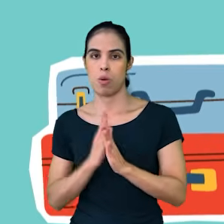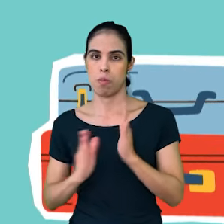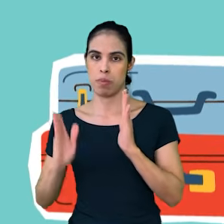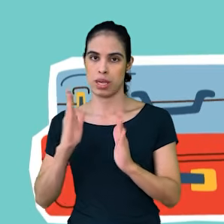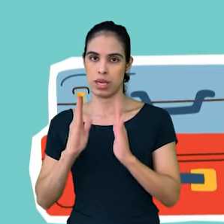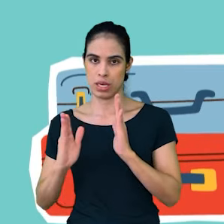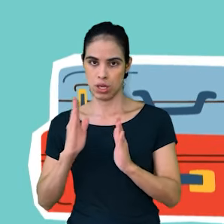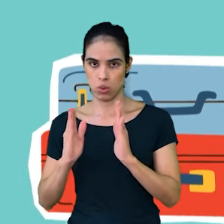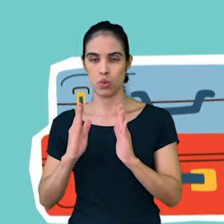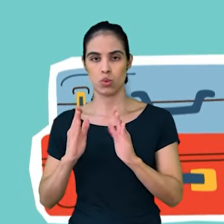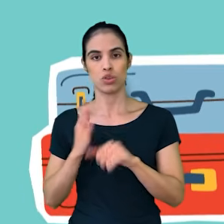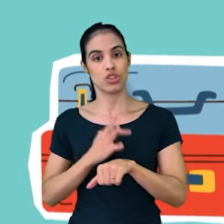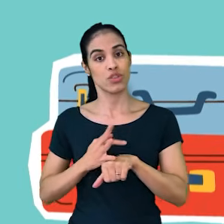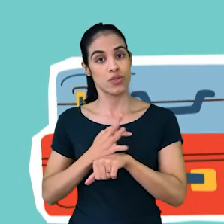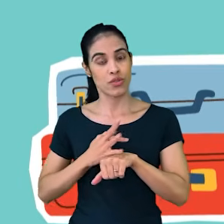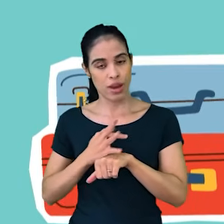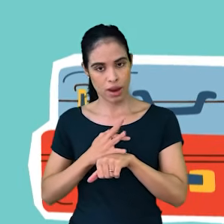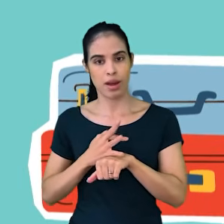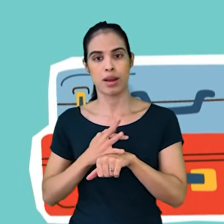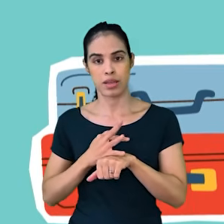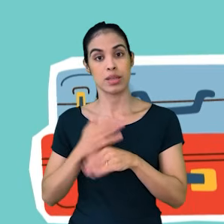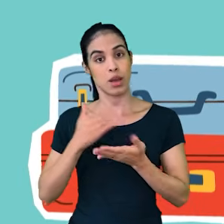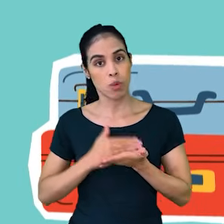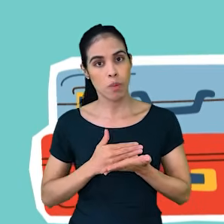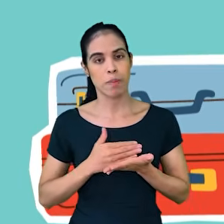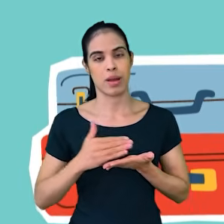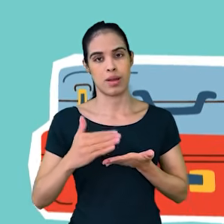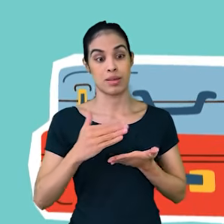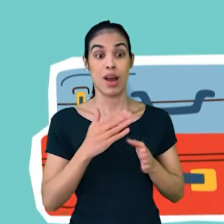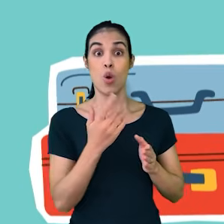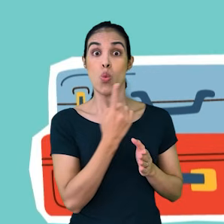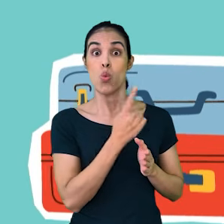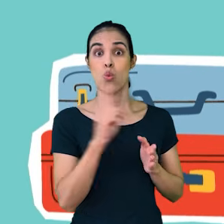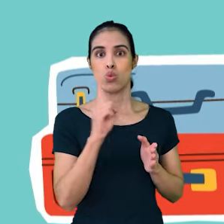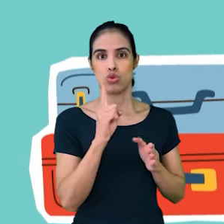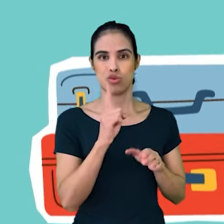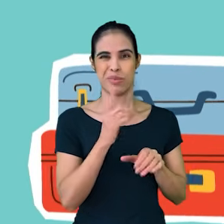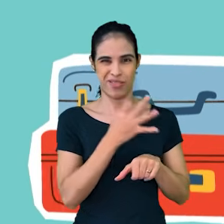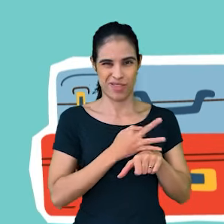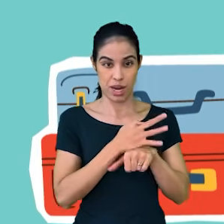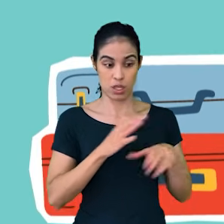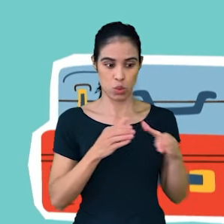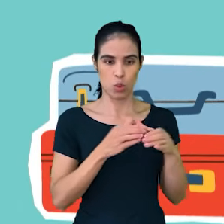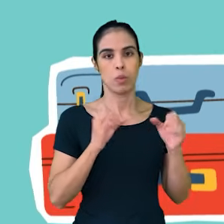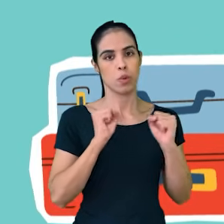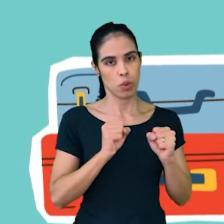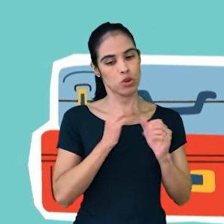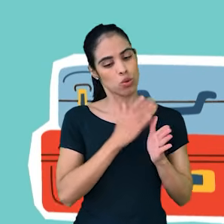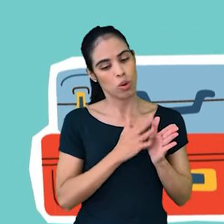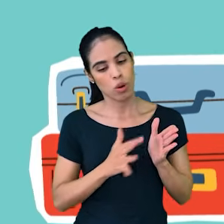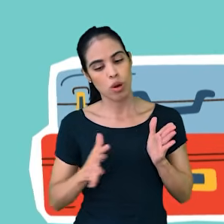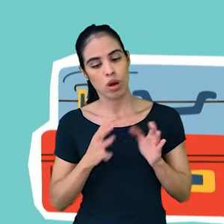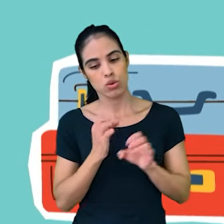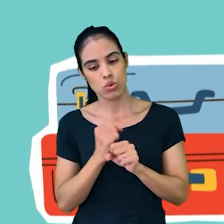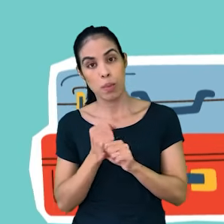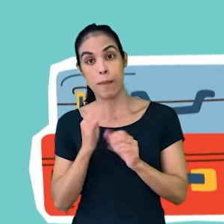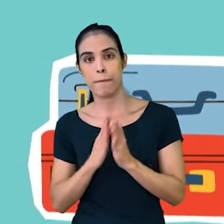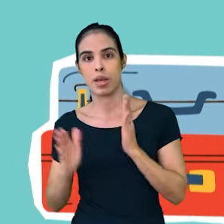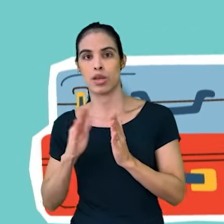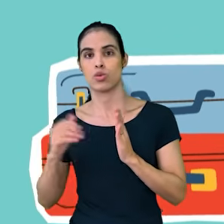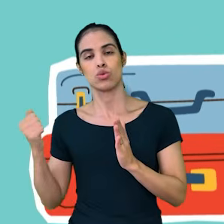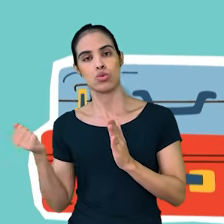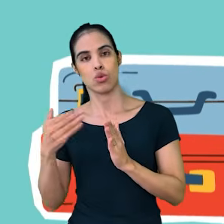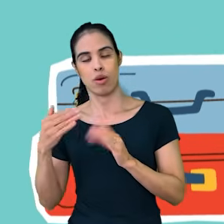na empresa há menos de 12 meses, reiniciando a contagem a partir das férias coletivas. A trabalhadora ou